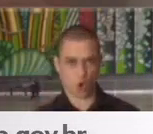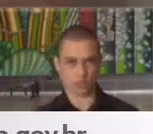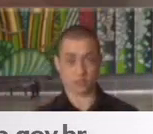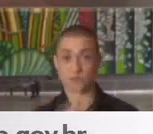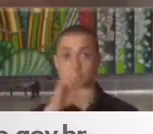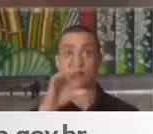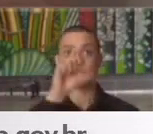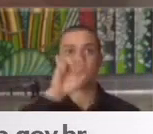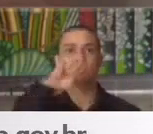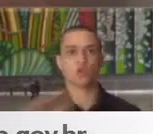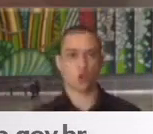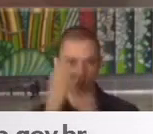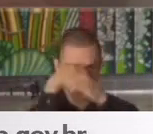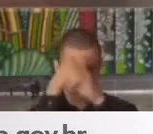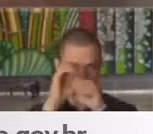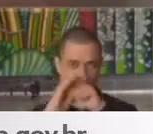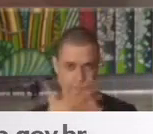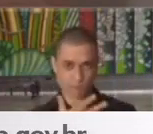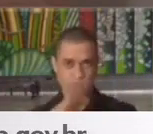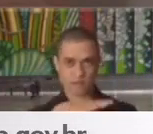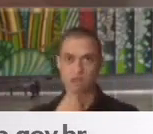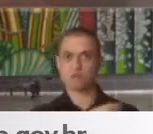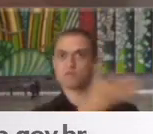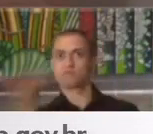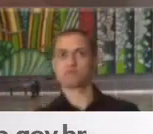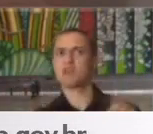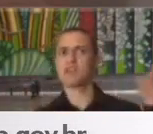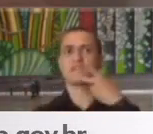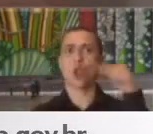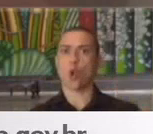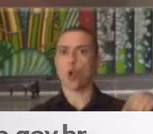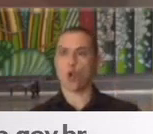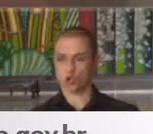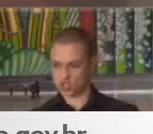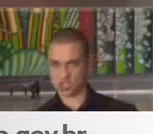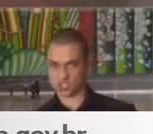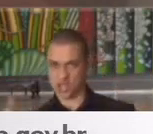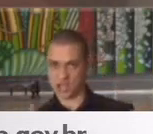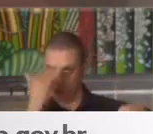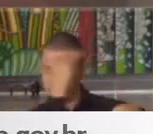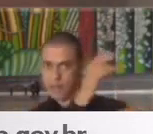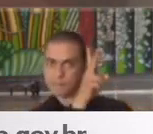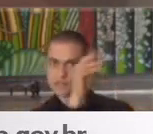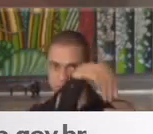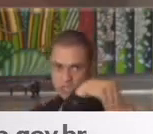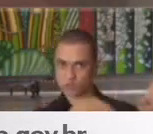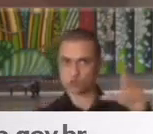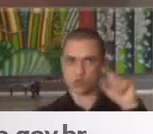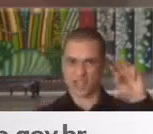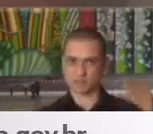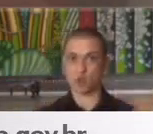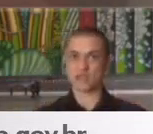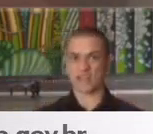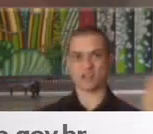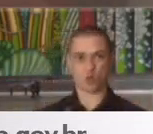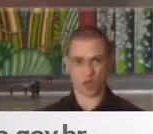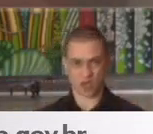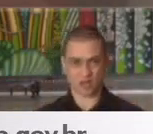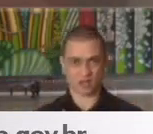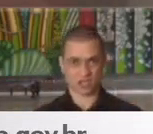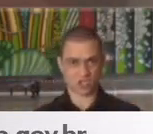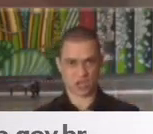milhões de testes para serem feitos. Esses anúncios que foram feitos hoje da rede Corona para os 2 mil testes por dia e os 100 mil testes que a